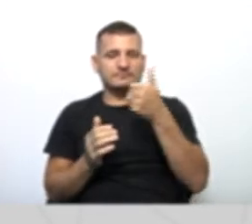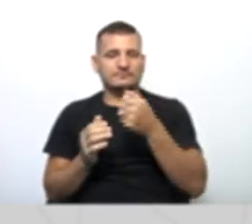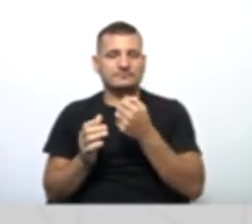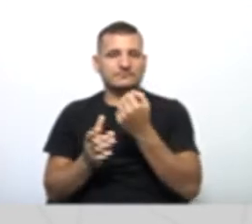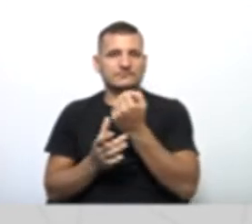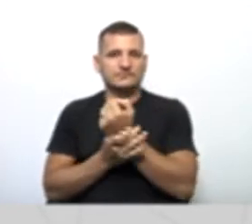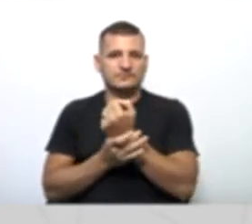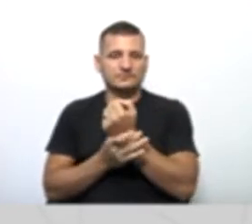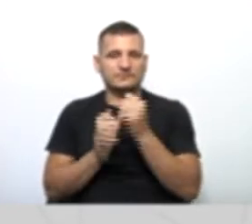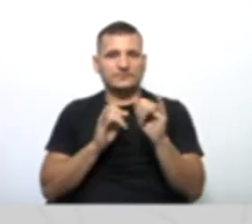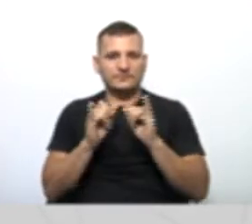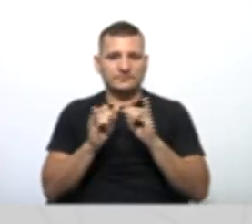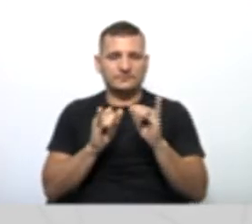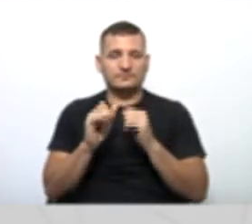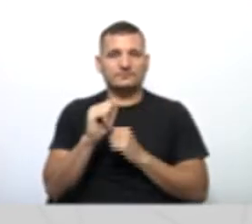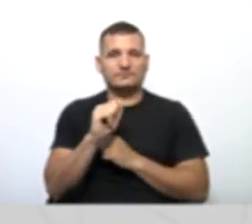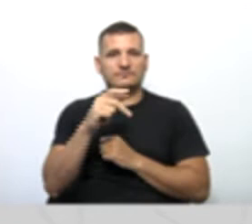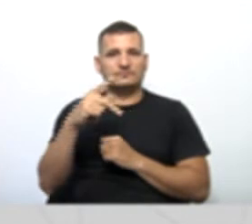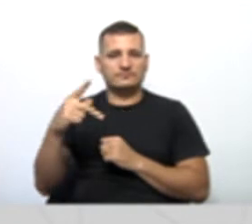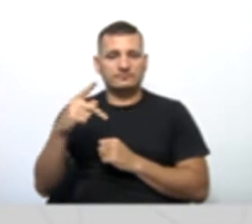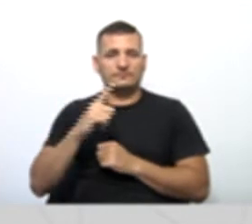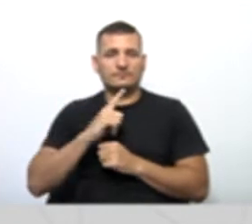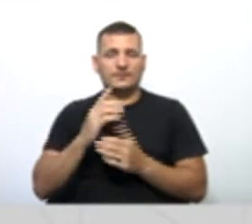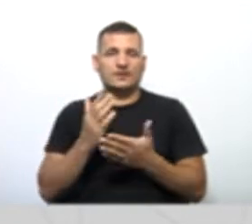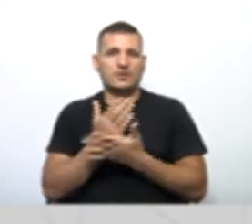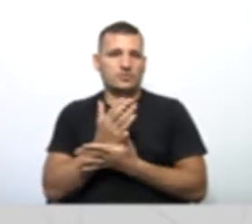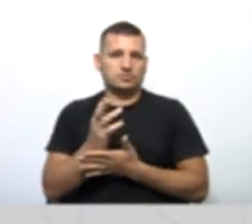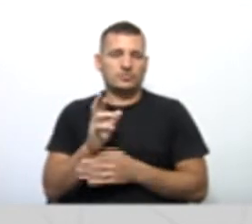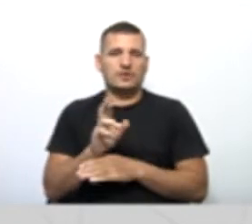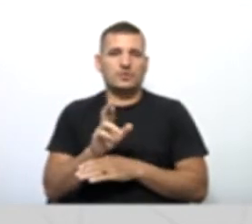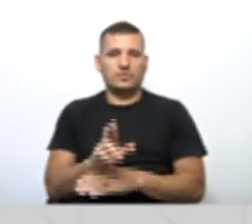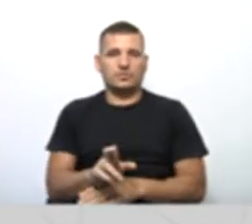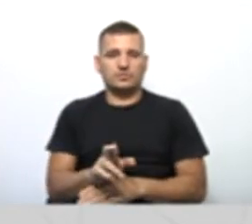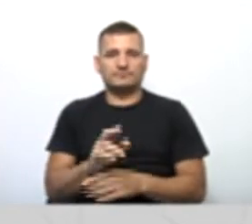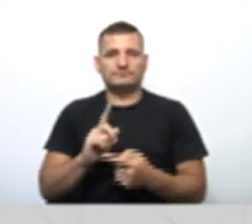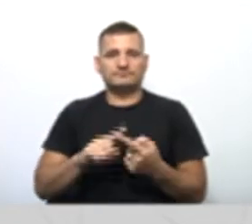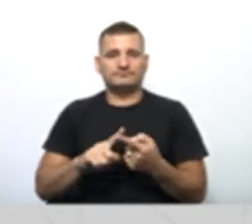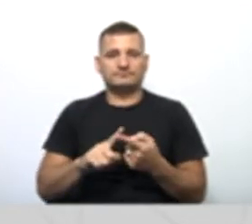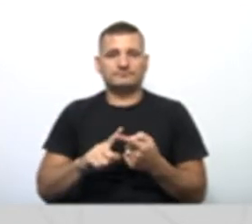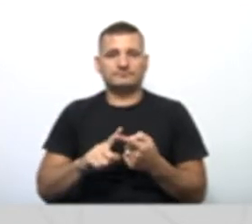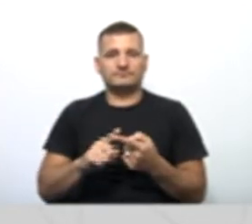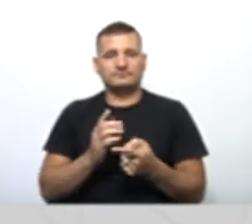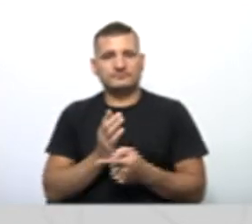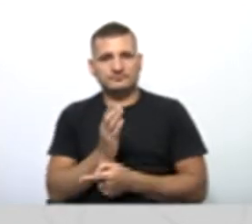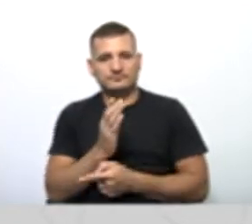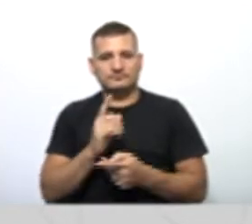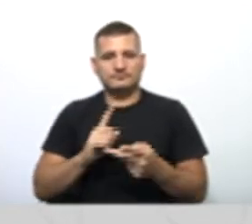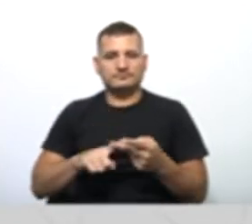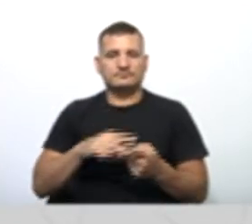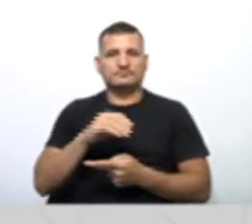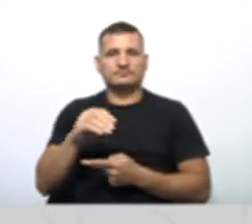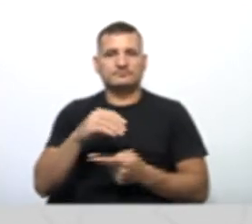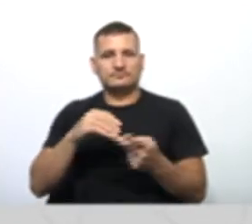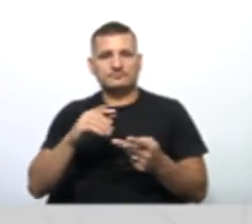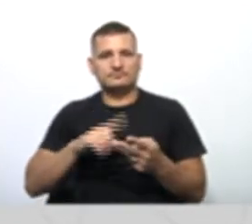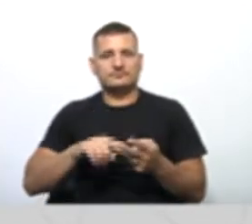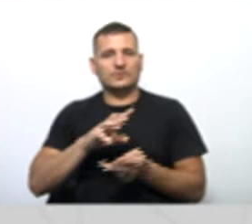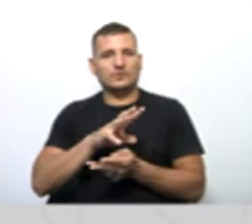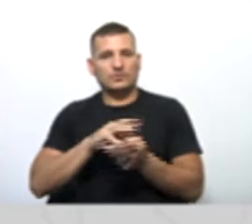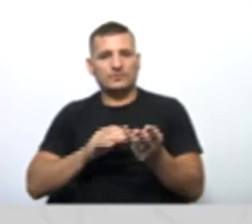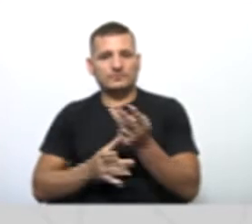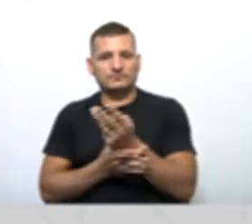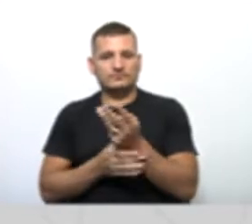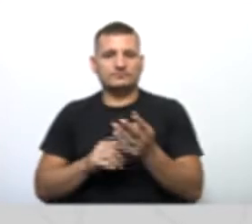em aplicações, né, a gente tem alguns recursos como autenticação, criptografia, cópias de segurança, redundâncias,